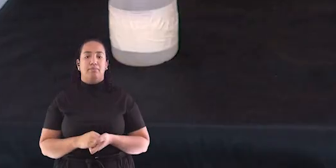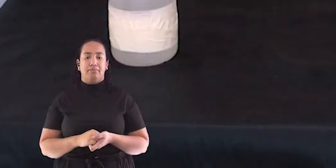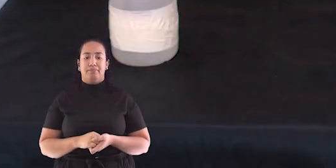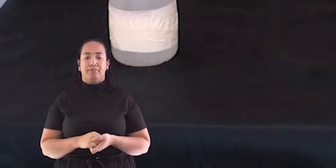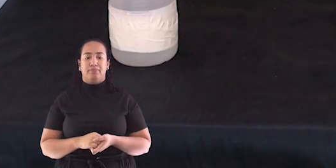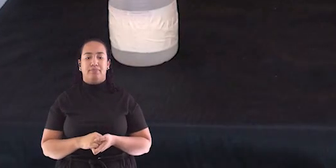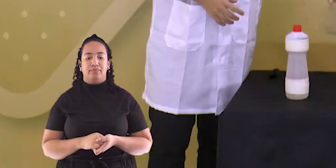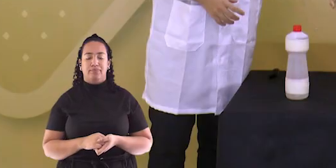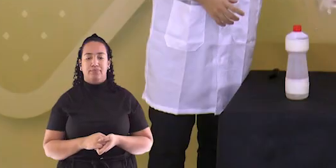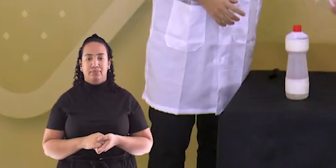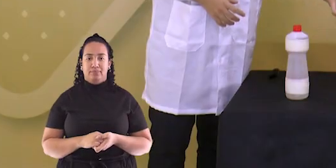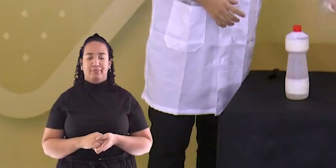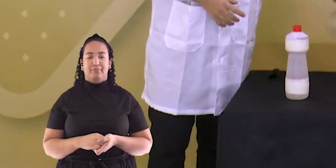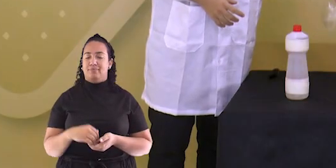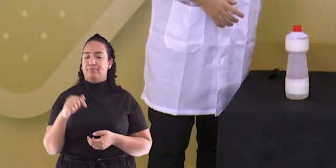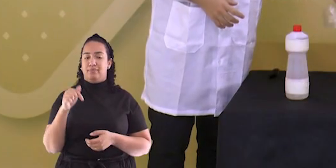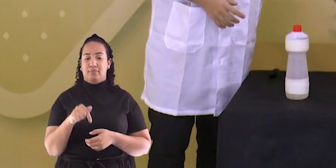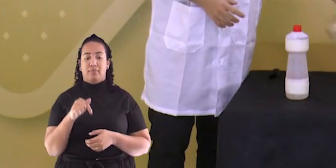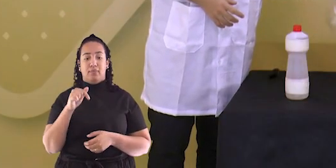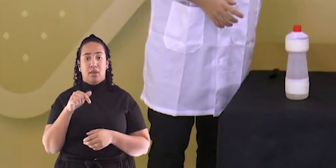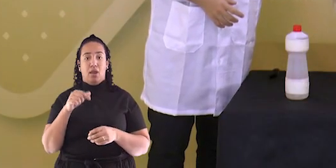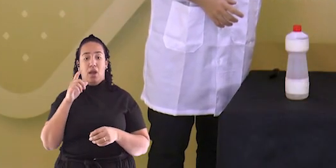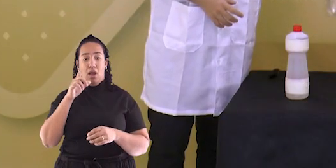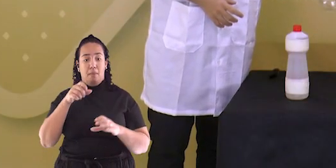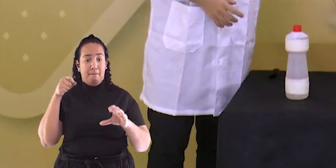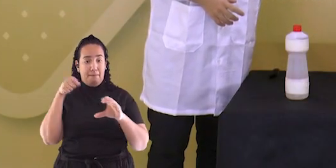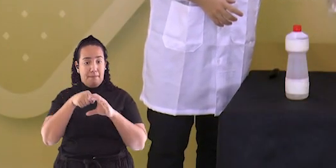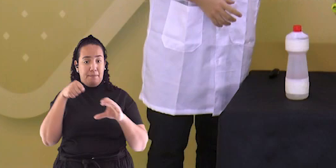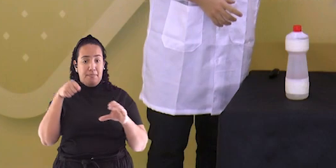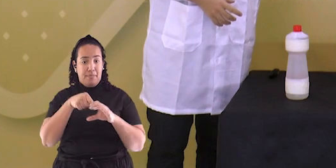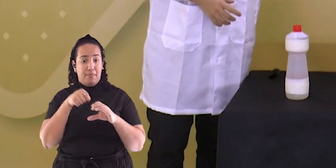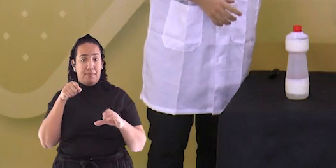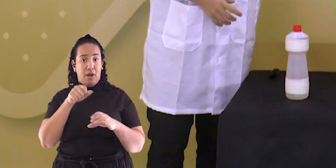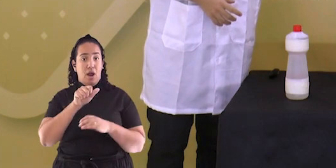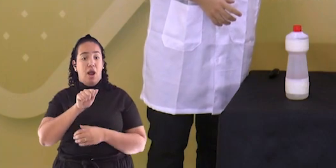quando nós formos bombear aqui dentro, algo vai acontecer.